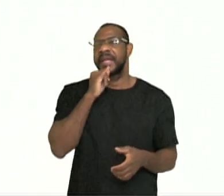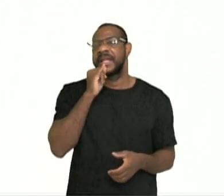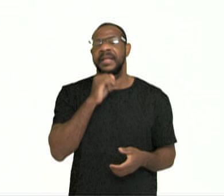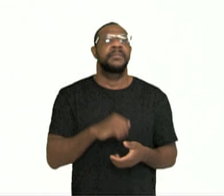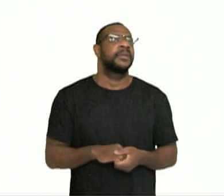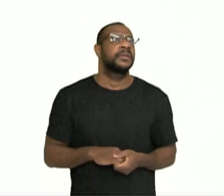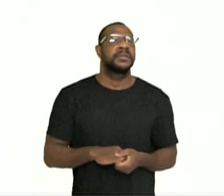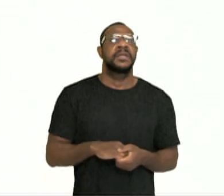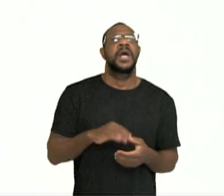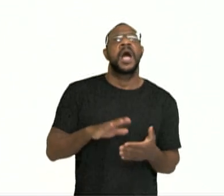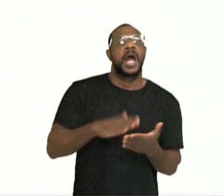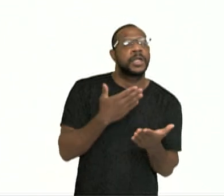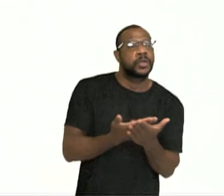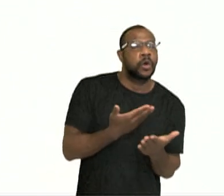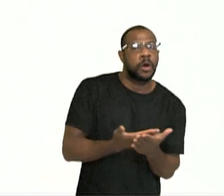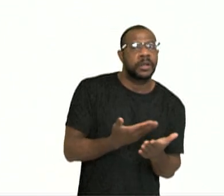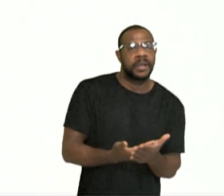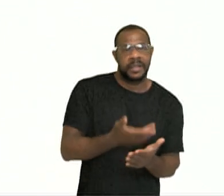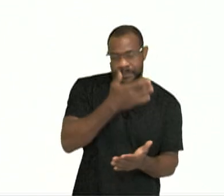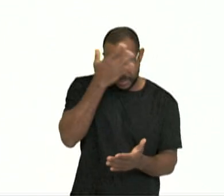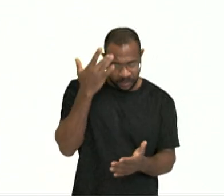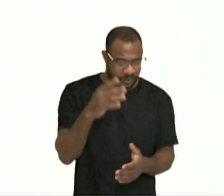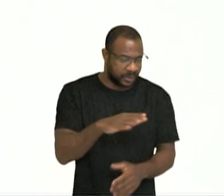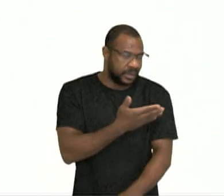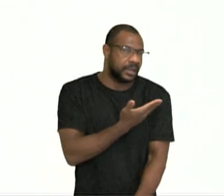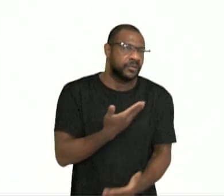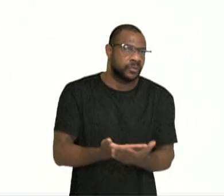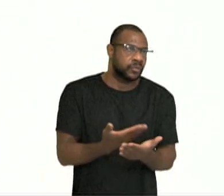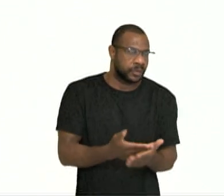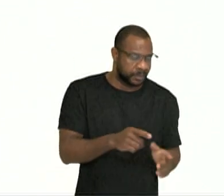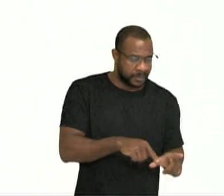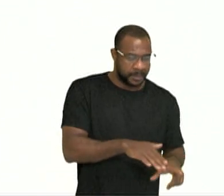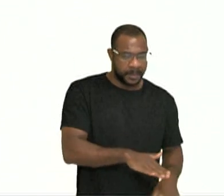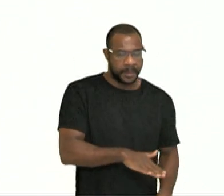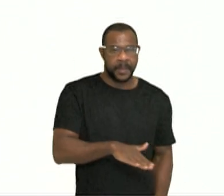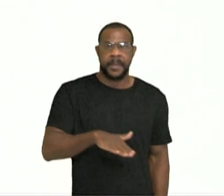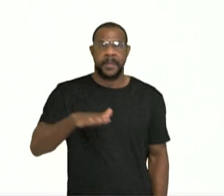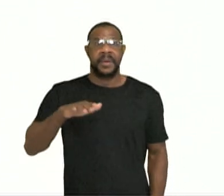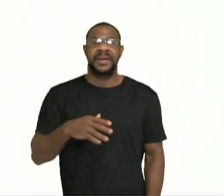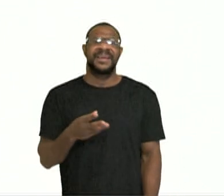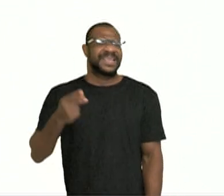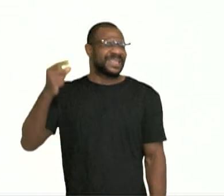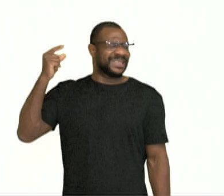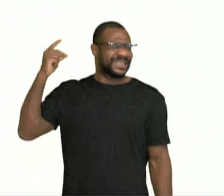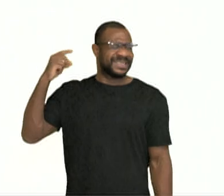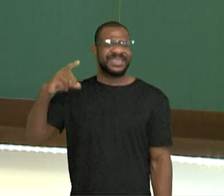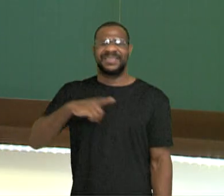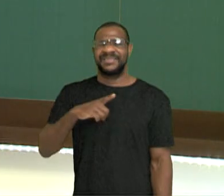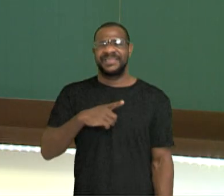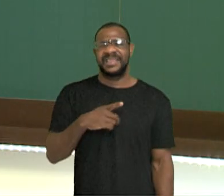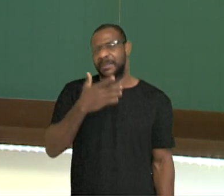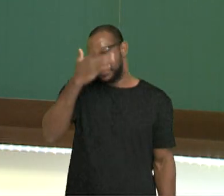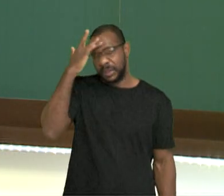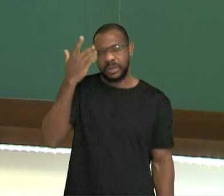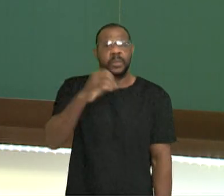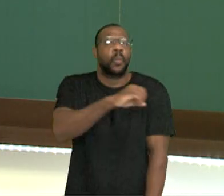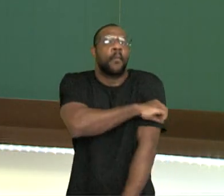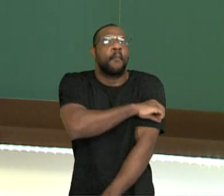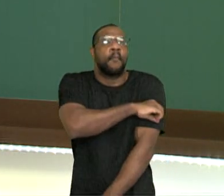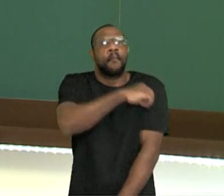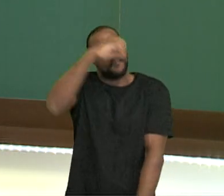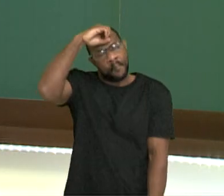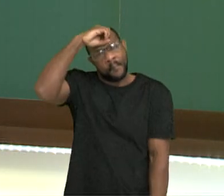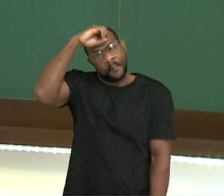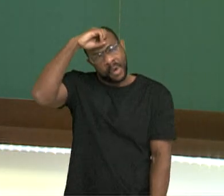da escolaridade, né? Então, há algum tempo atrás nós tínhamos um grande número de analfabetismo no Brasil, né? Como que isso